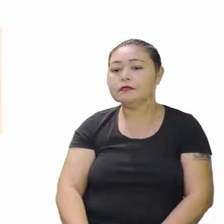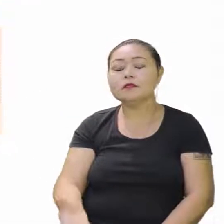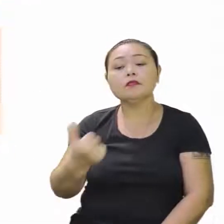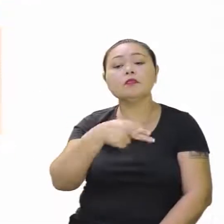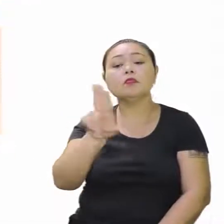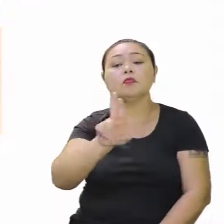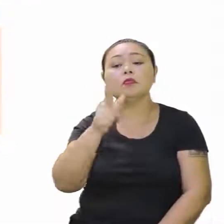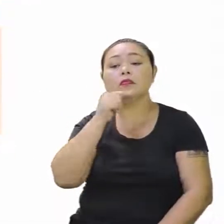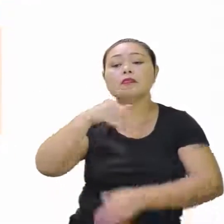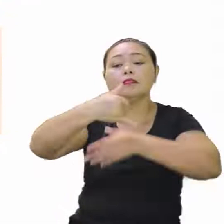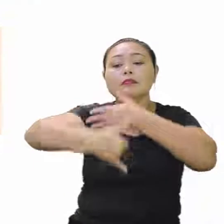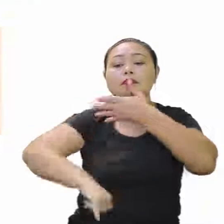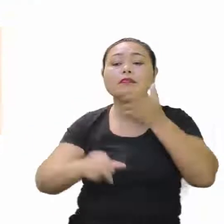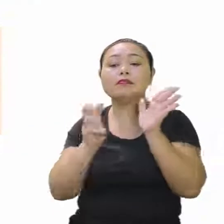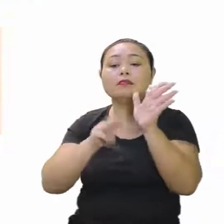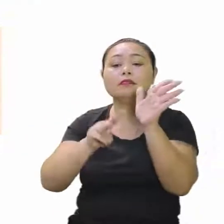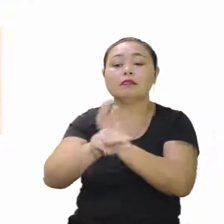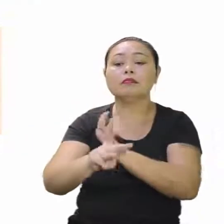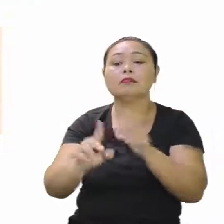Como é o nome das hidrelétricas do Madeira?